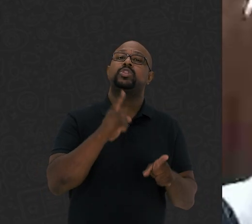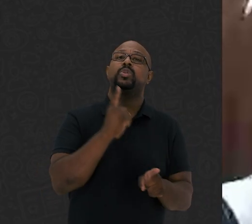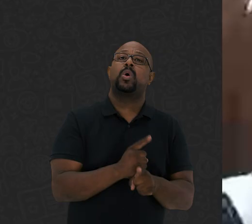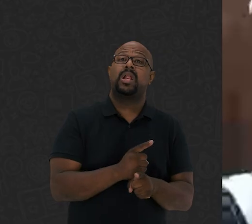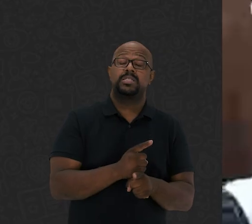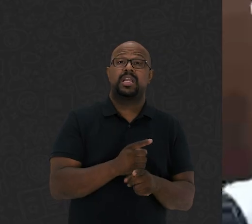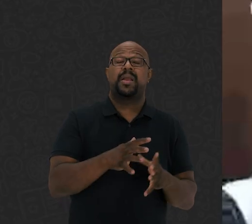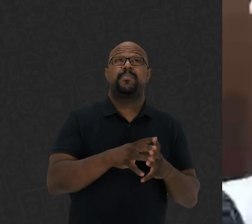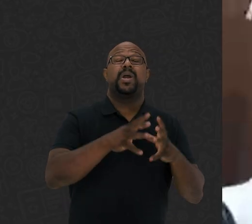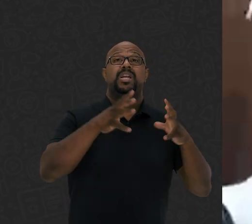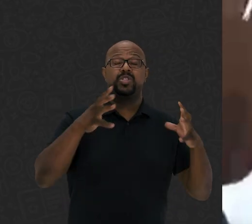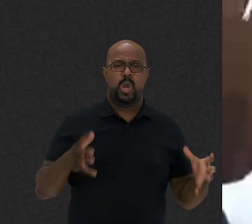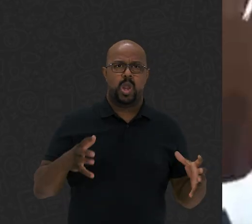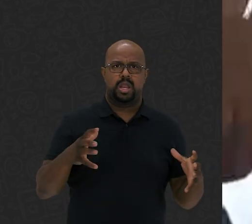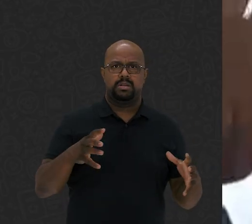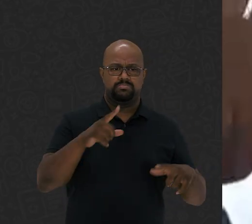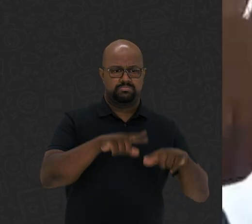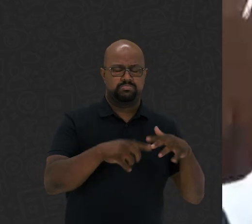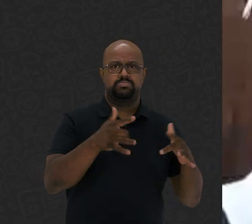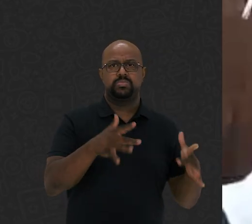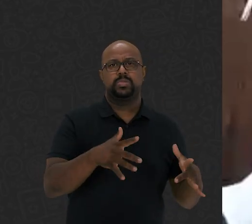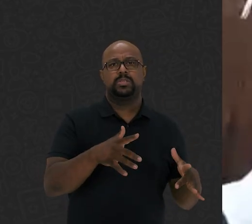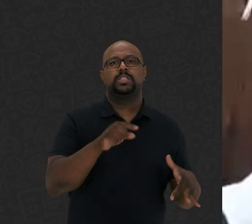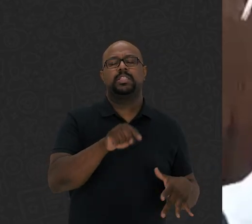gente localizou a maior jazida